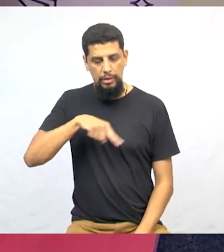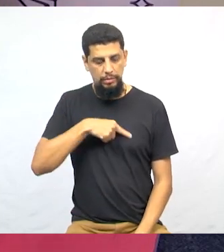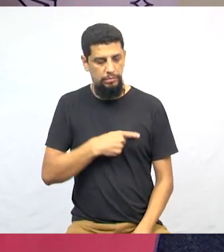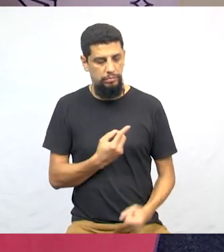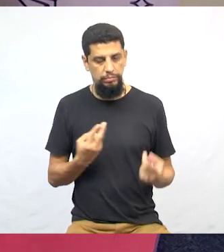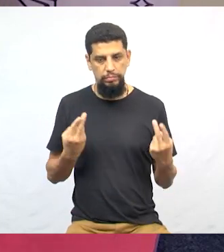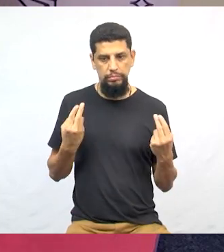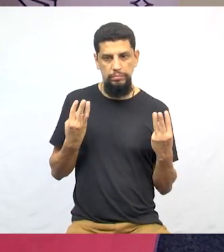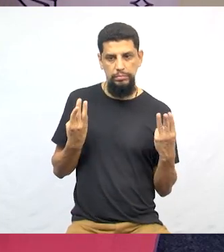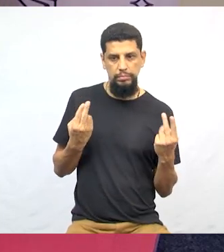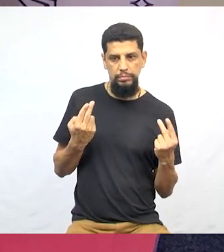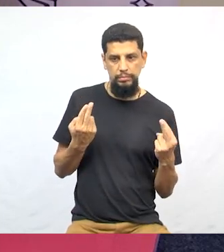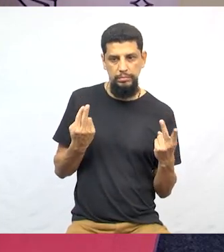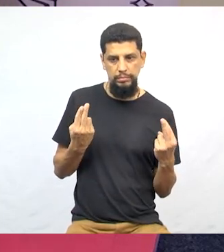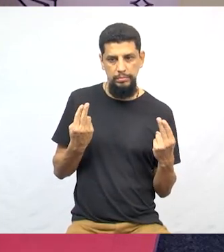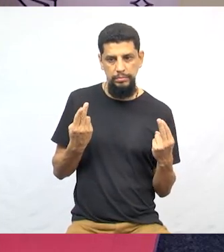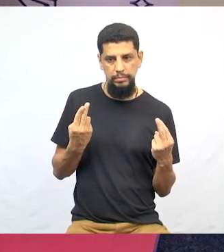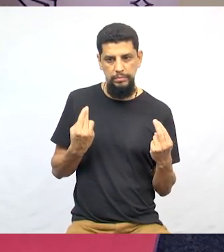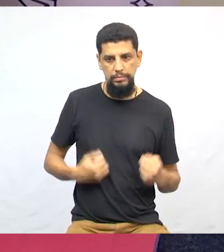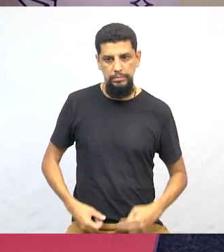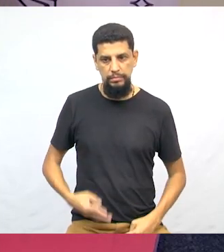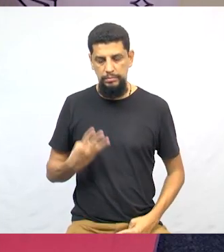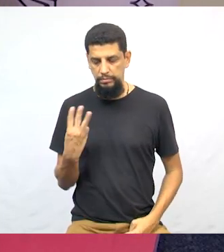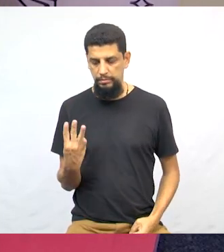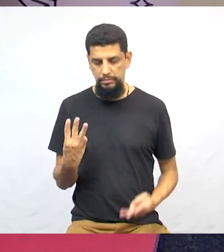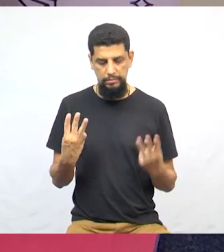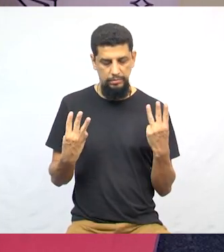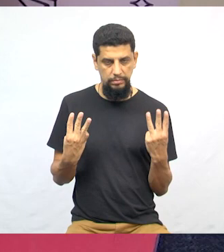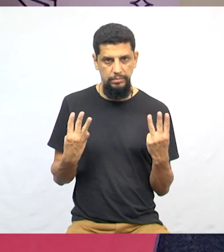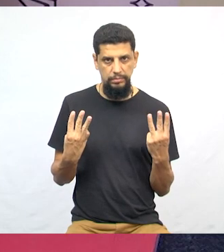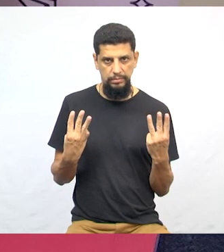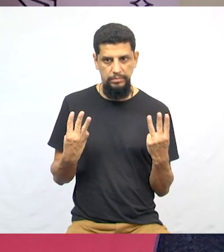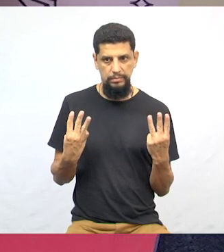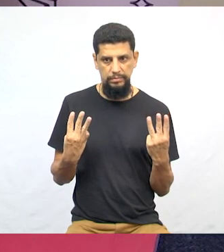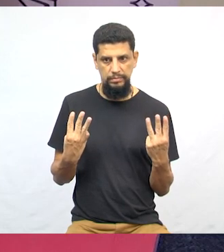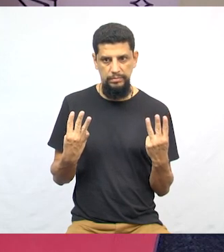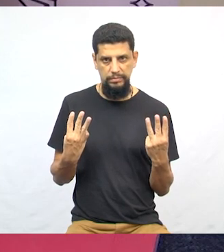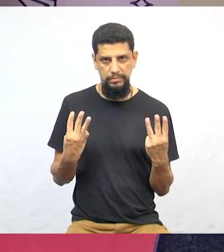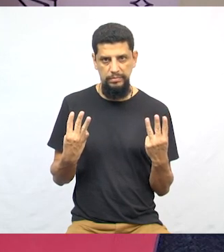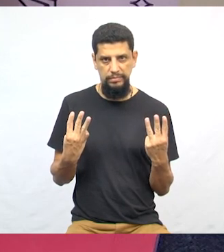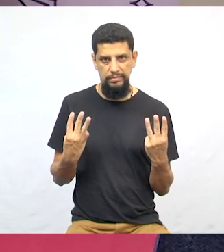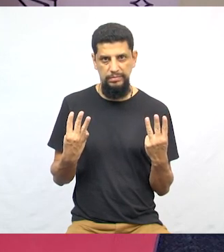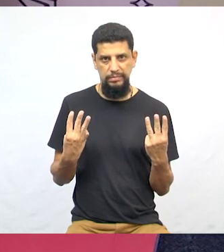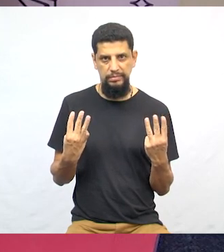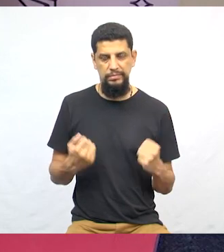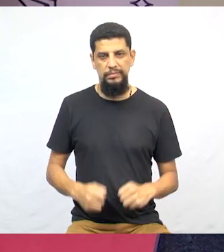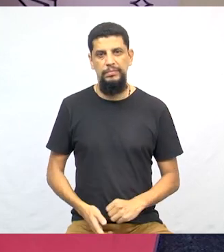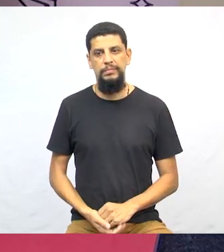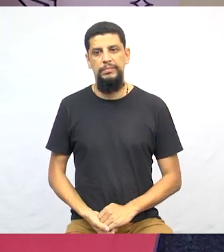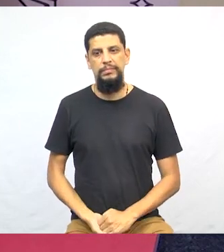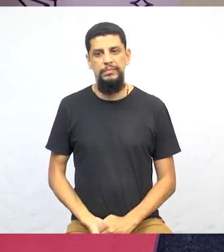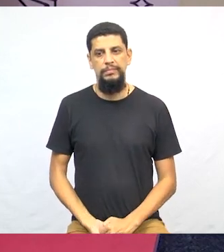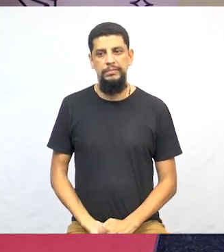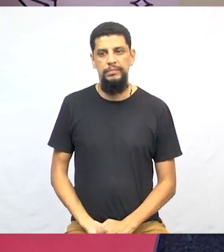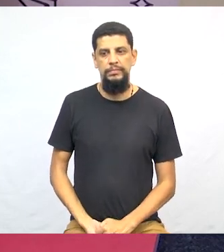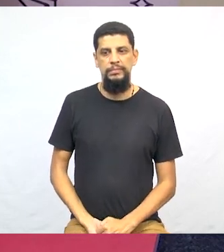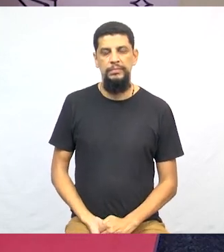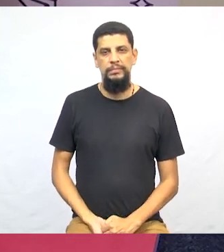Como nós empatamos, professora Suzy, eu acho que nós devemos pegar mais 2 bolinhas cada um. Para desempatar. Para desempatar.